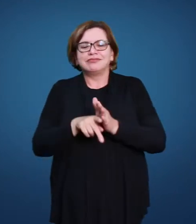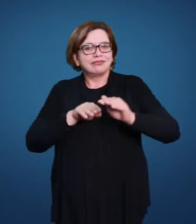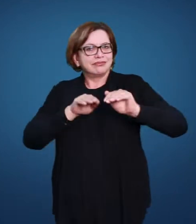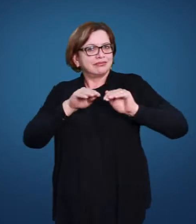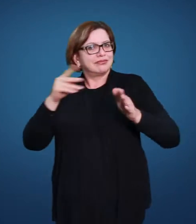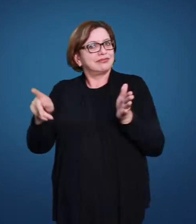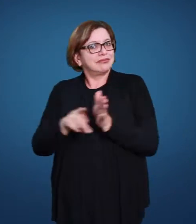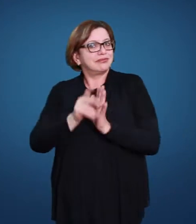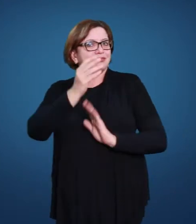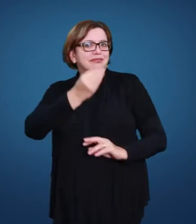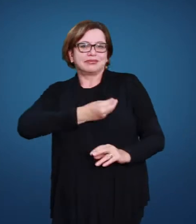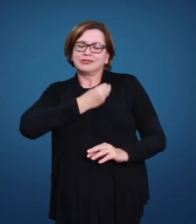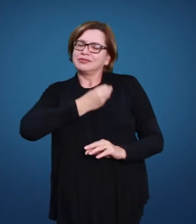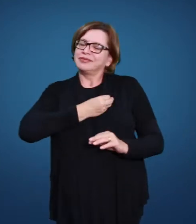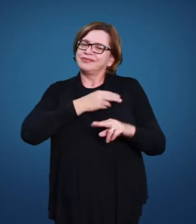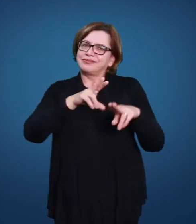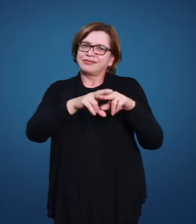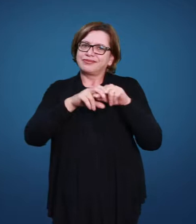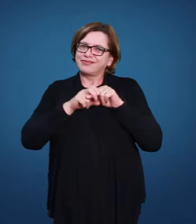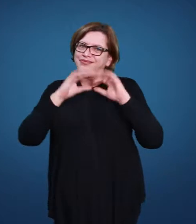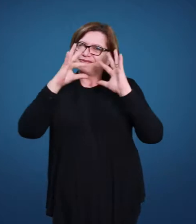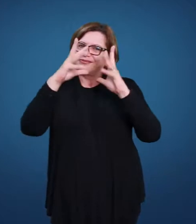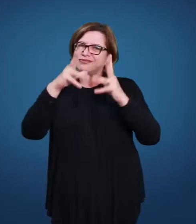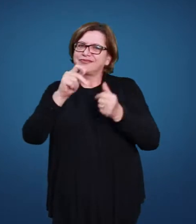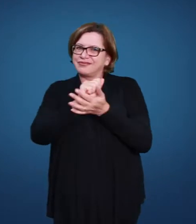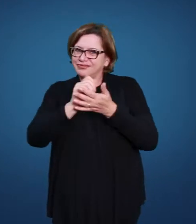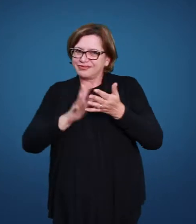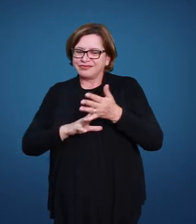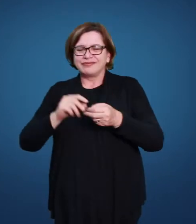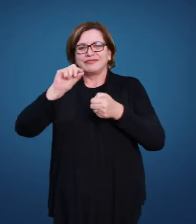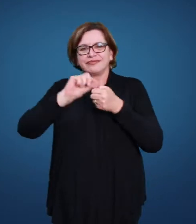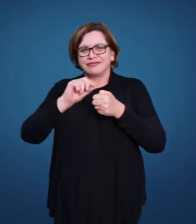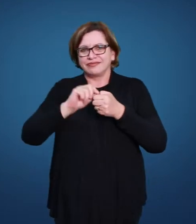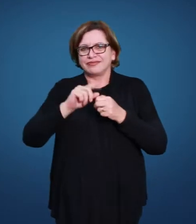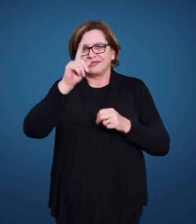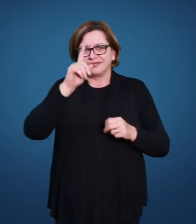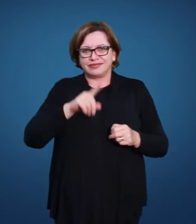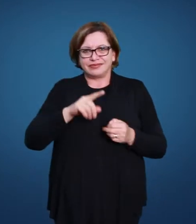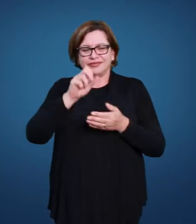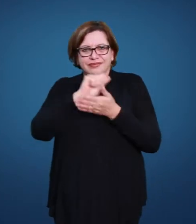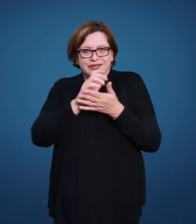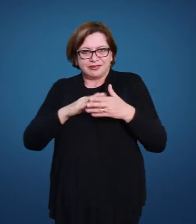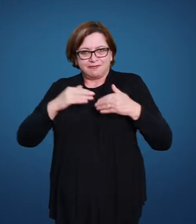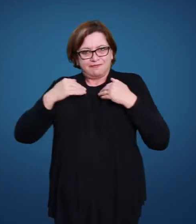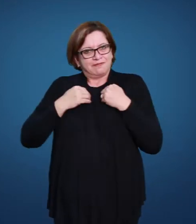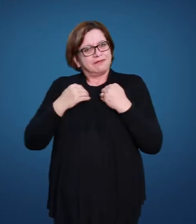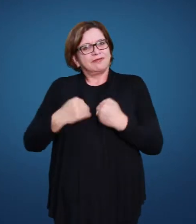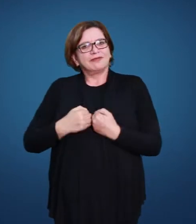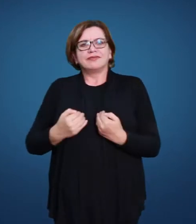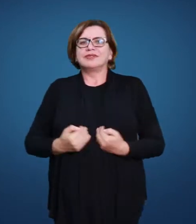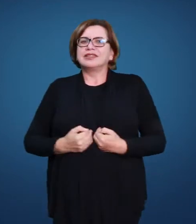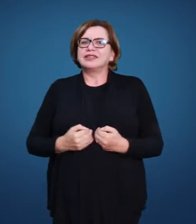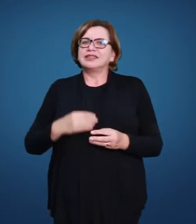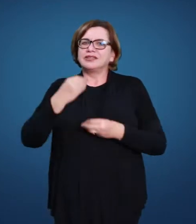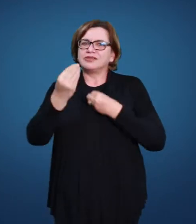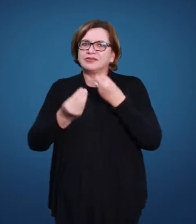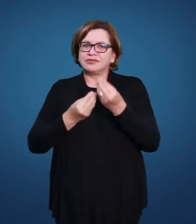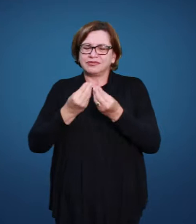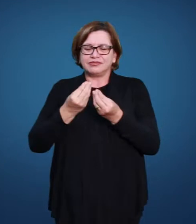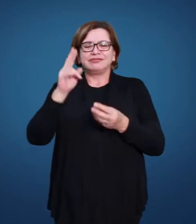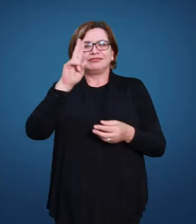sobrevivência. Por isso, toda e qualquer atividade que ele fazia era considerada uma atividade física de